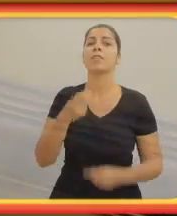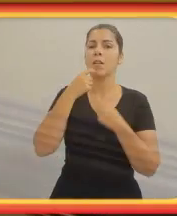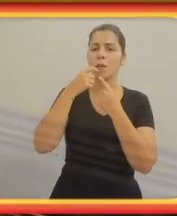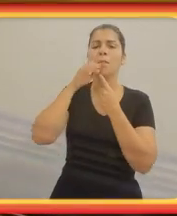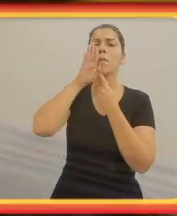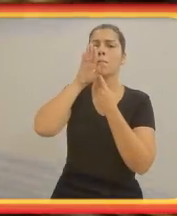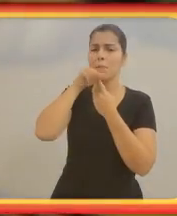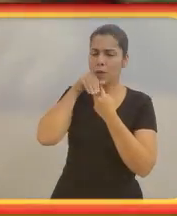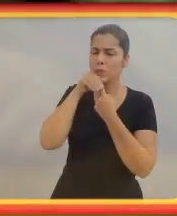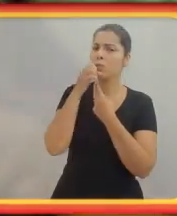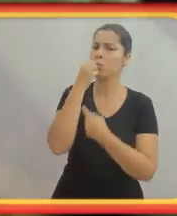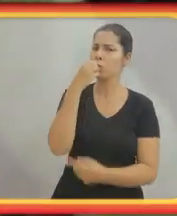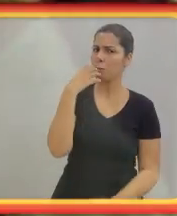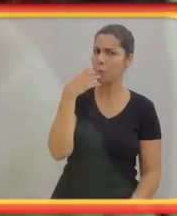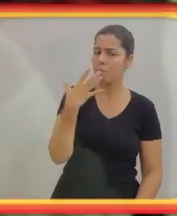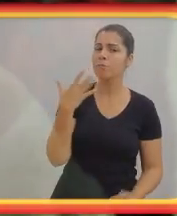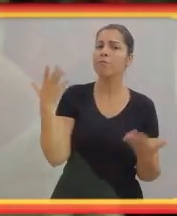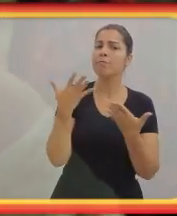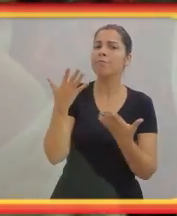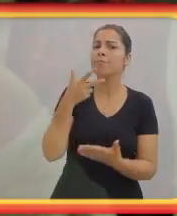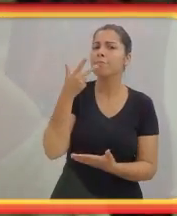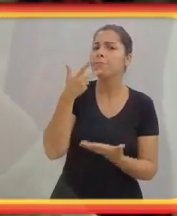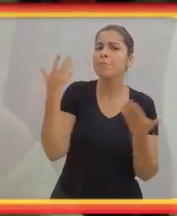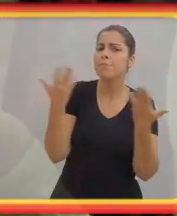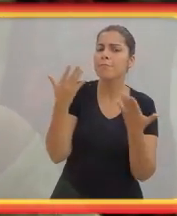Abaixo. Língua para baixo.